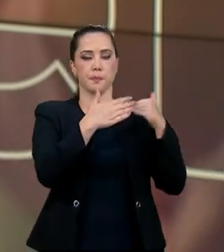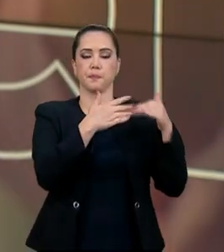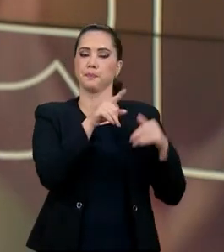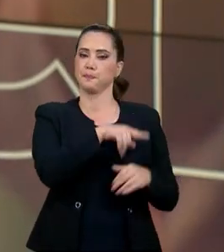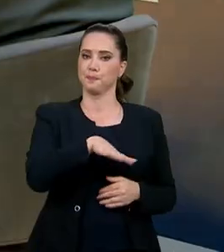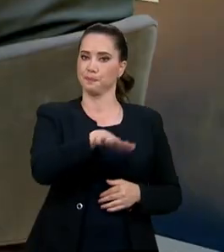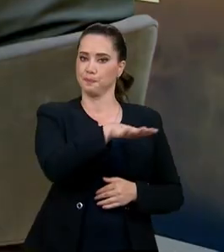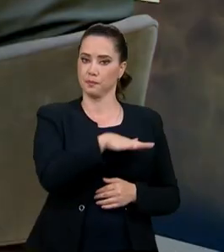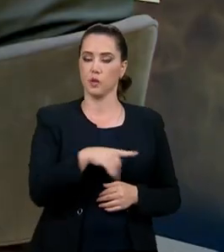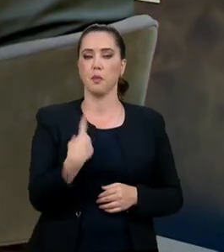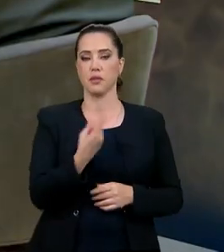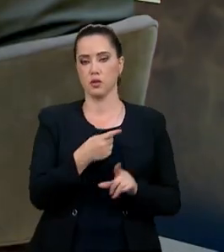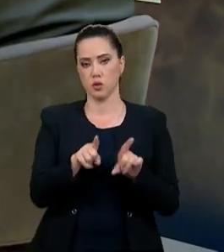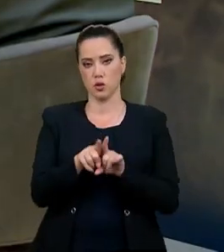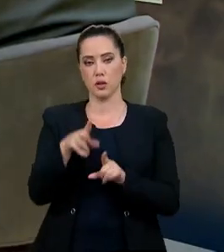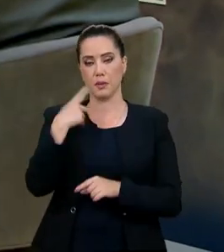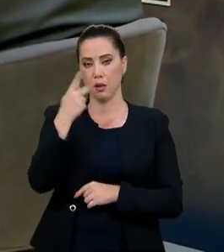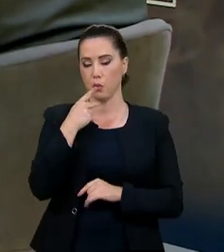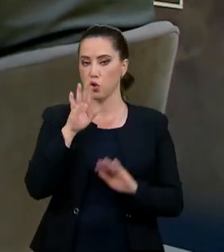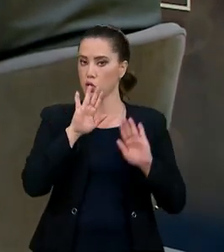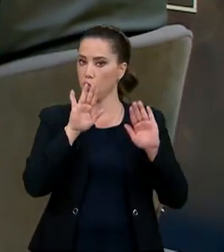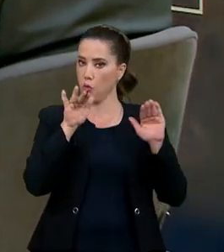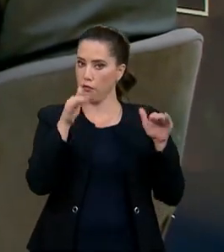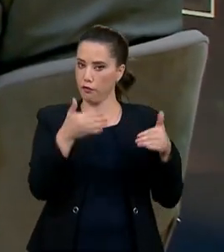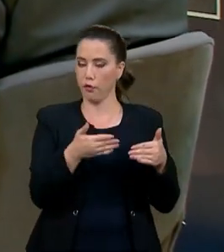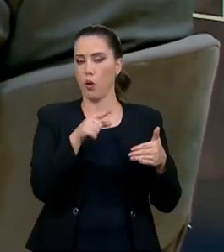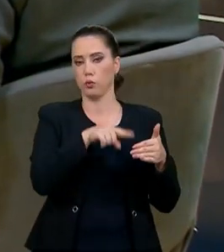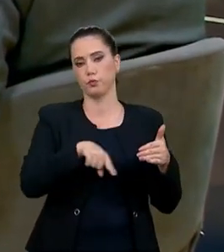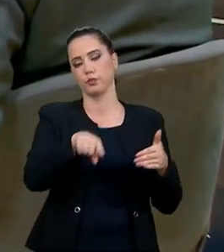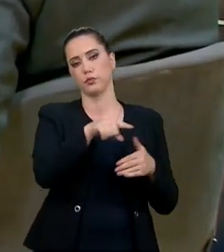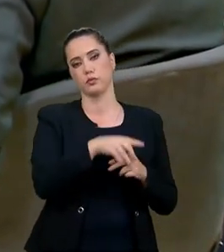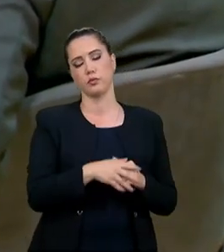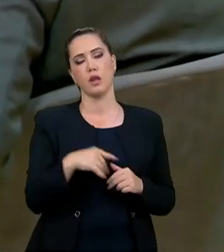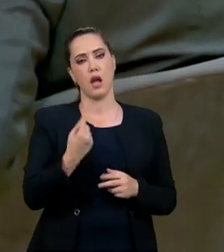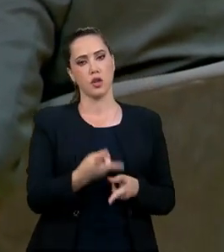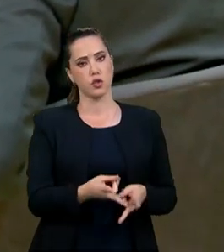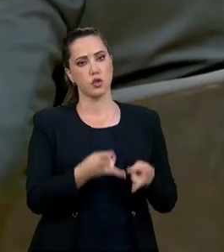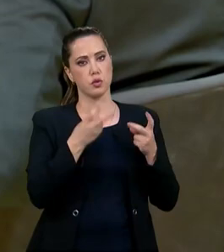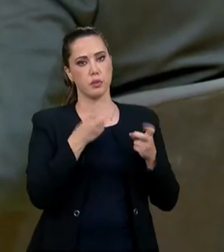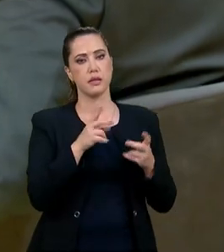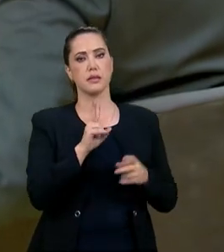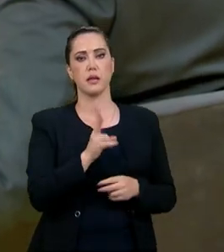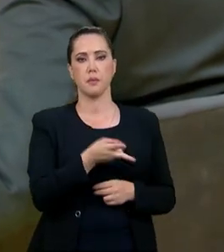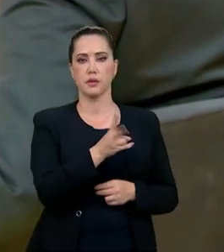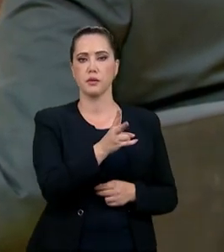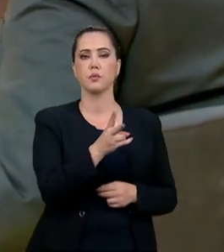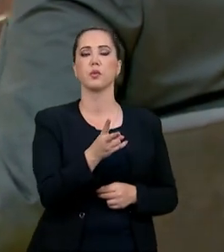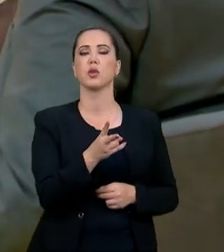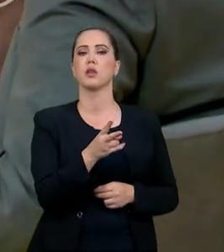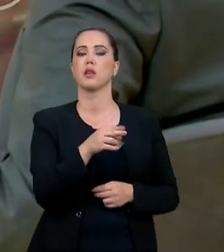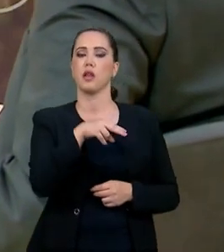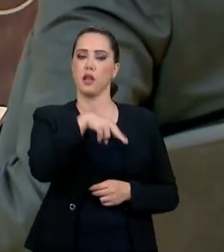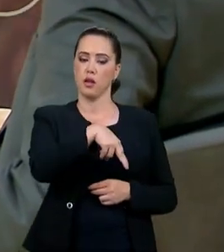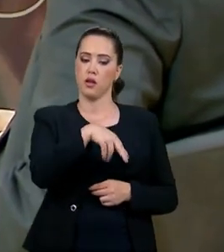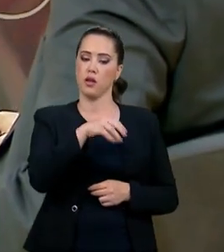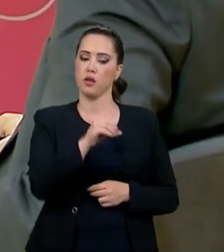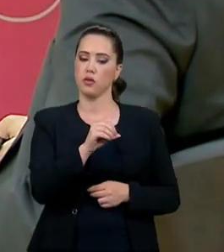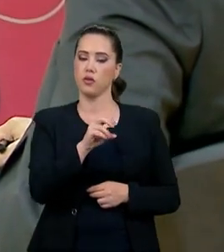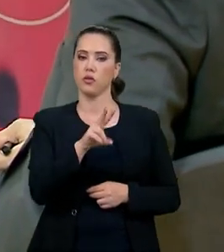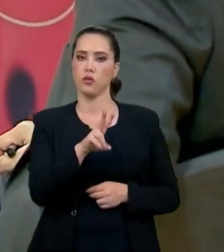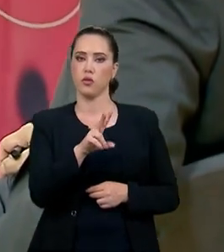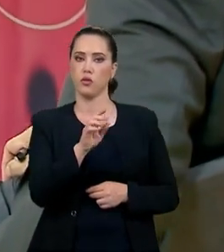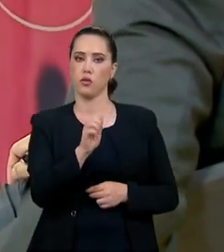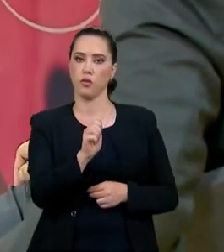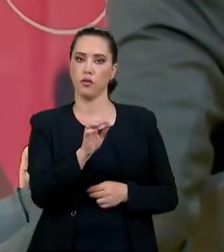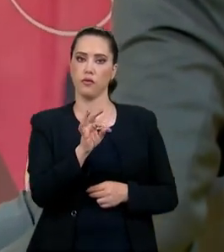startup. Mas a gente tem políticas públicas específicas para as startups, notadamente a gente tem o que a gente chama de Inovativa Hub, que é a política lá